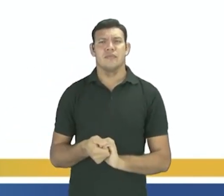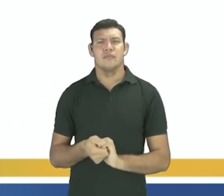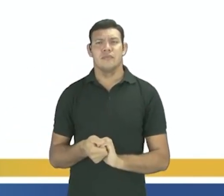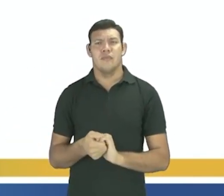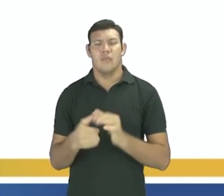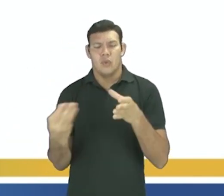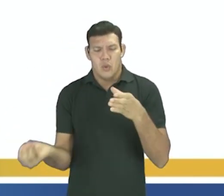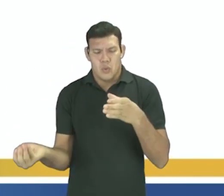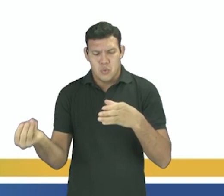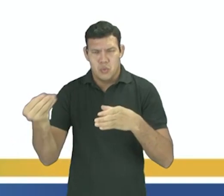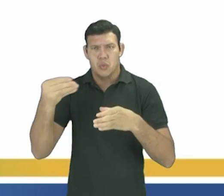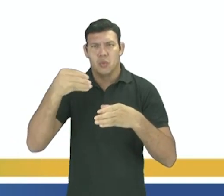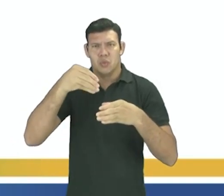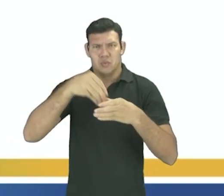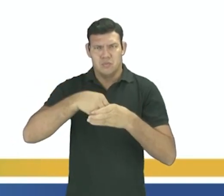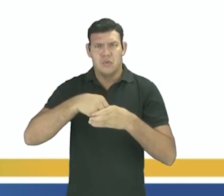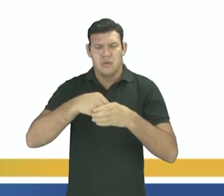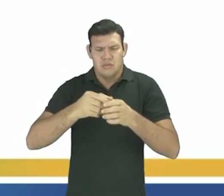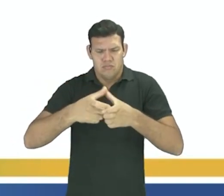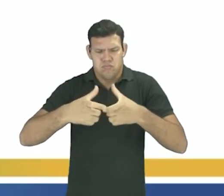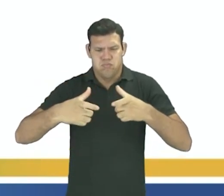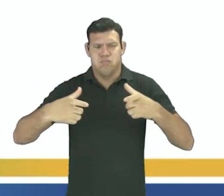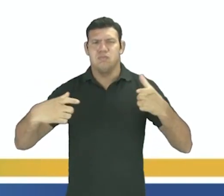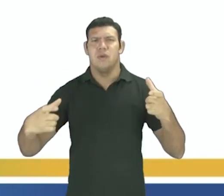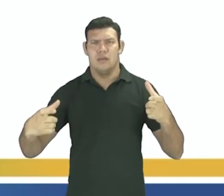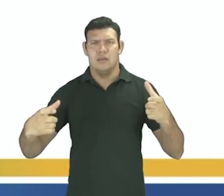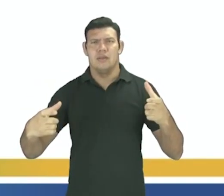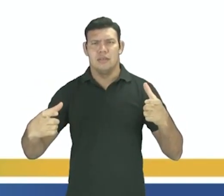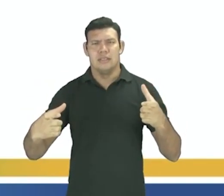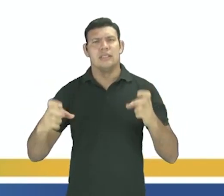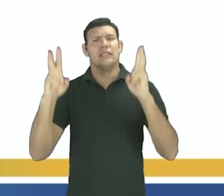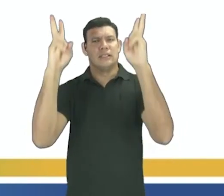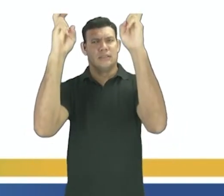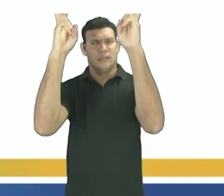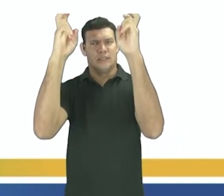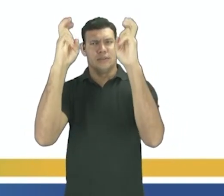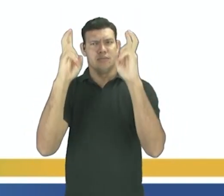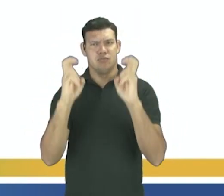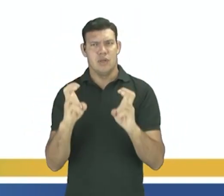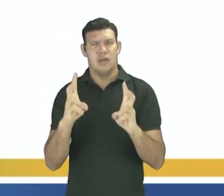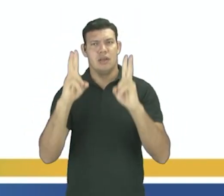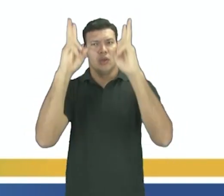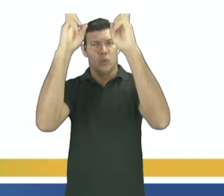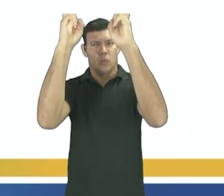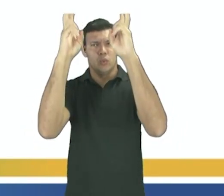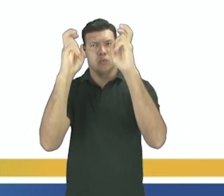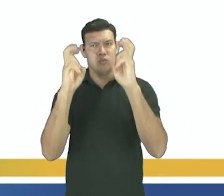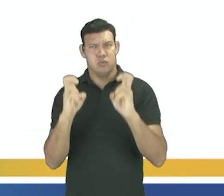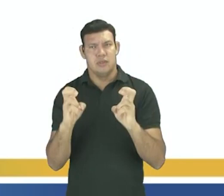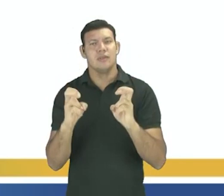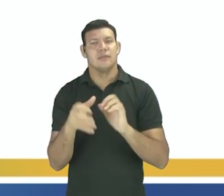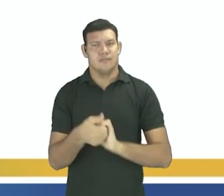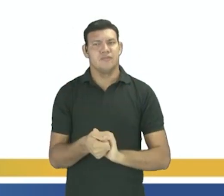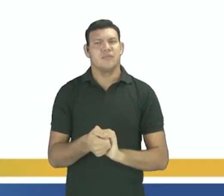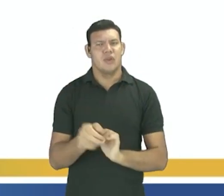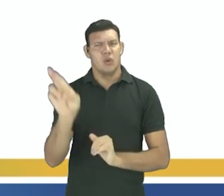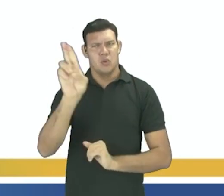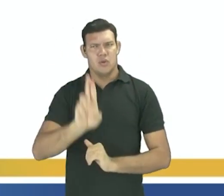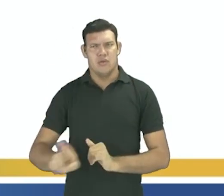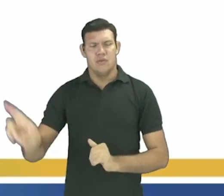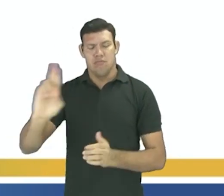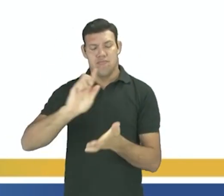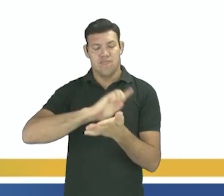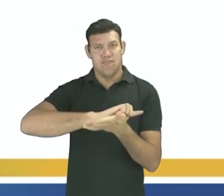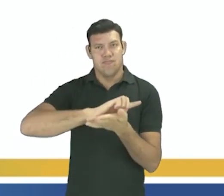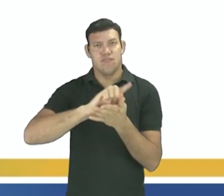uma gama bem grande de assuntos, né, esse gênero, ou seja, utilizando-se do